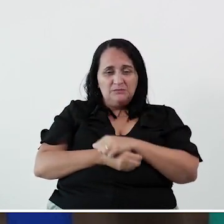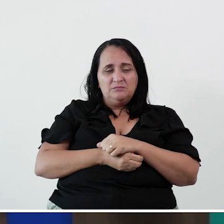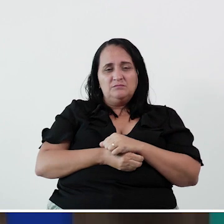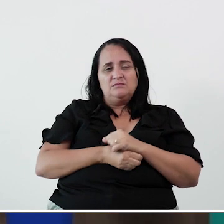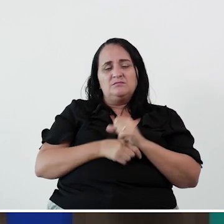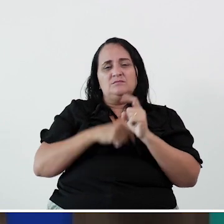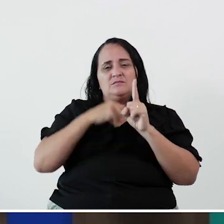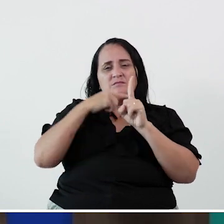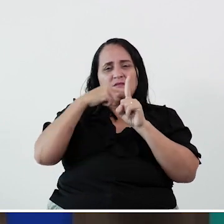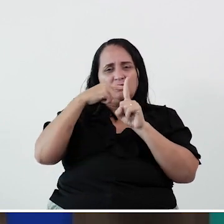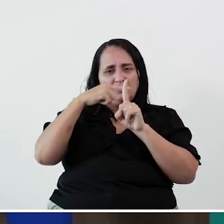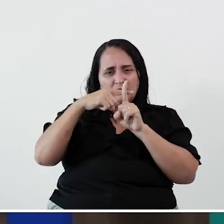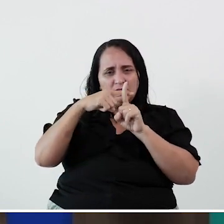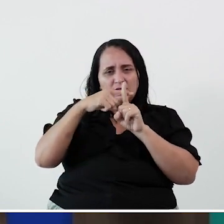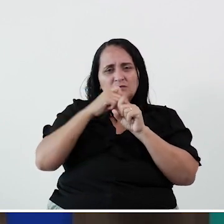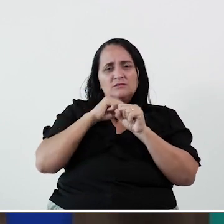adição,